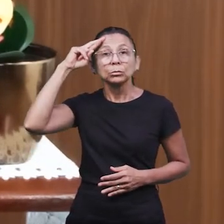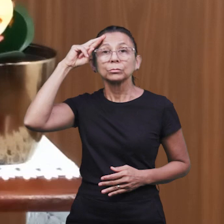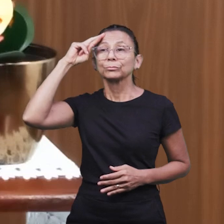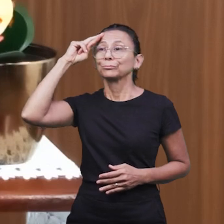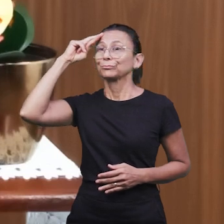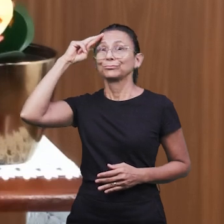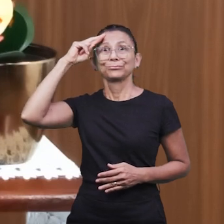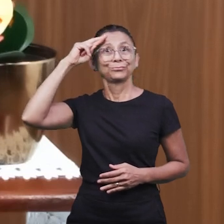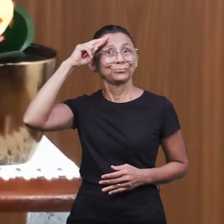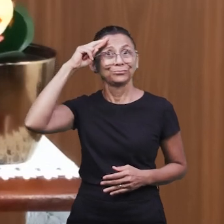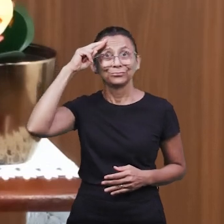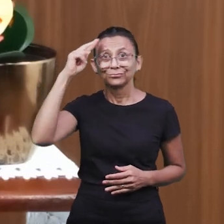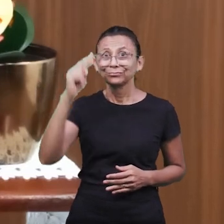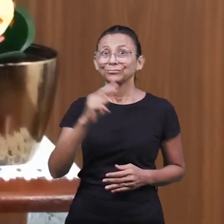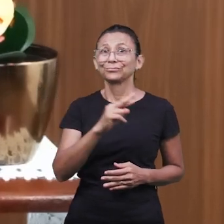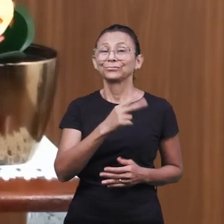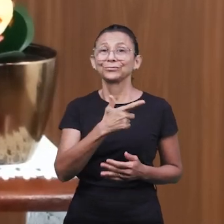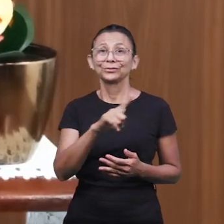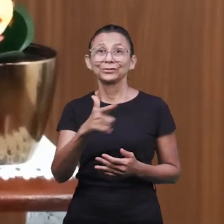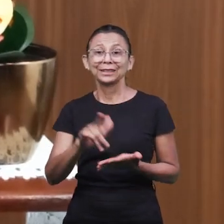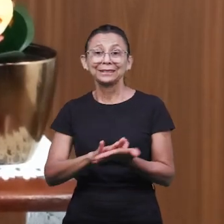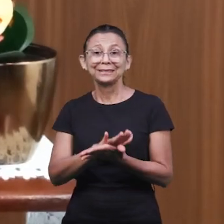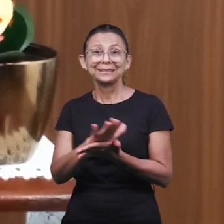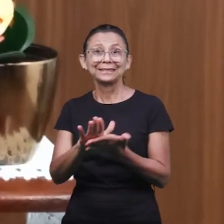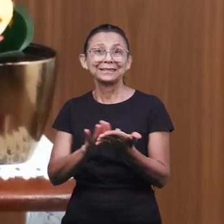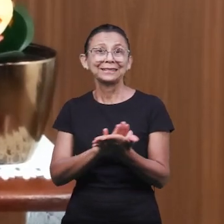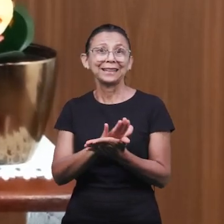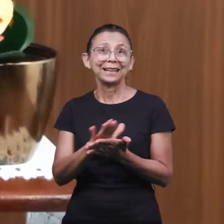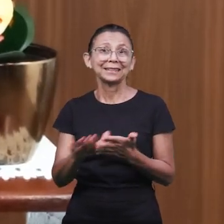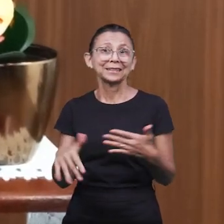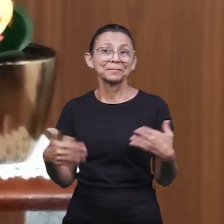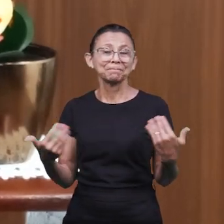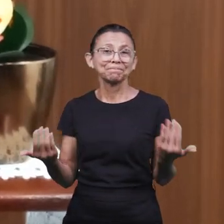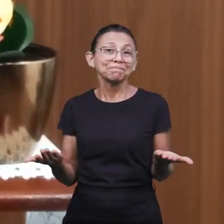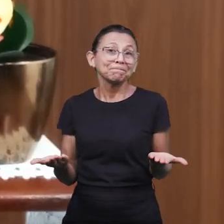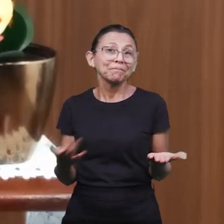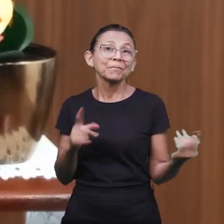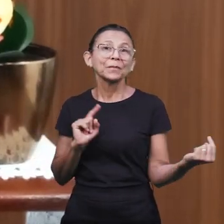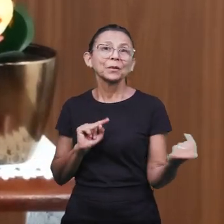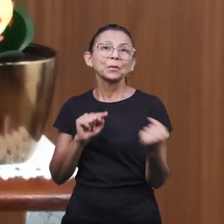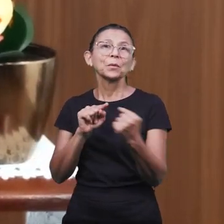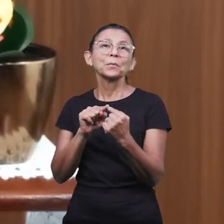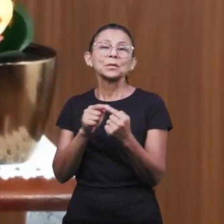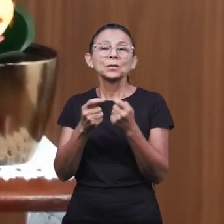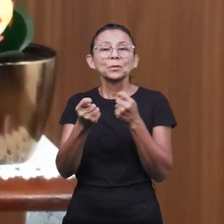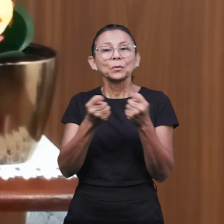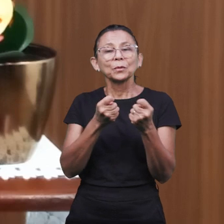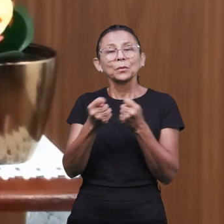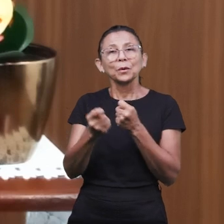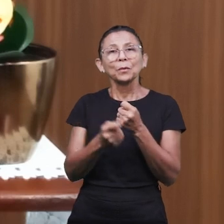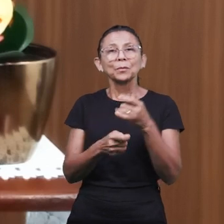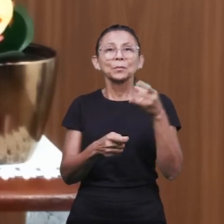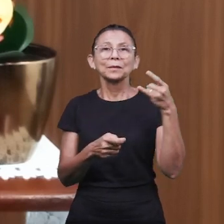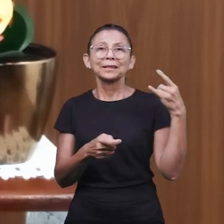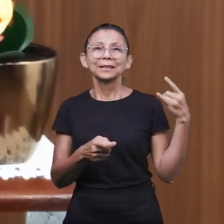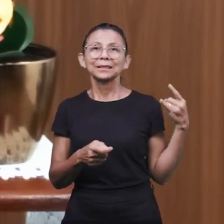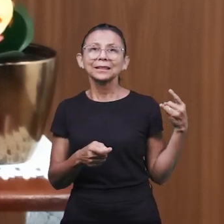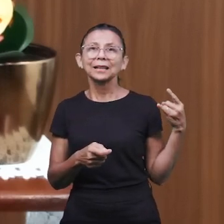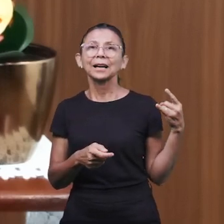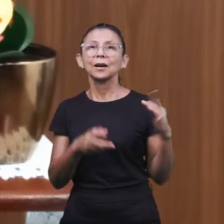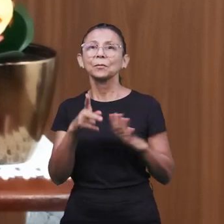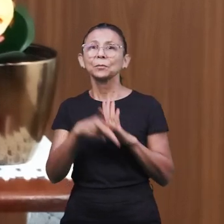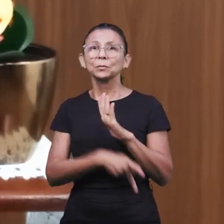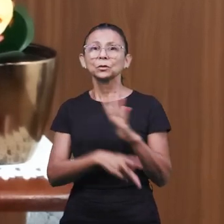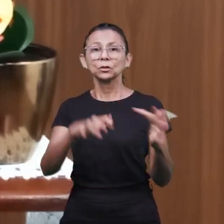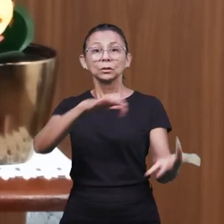uma inteligência que está regendo todas essas coisas com objetivo econômico e material. É um projeto